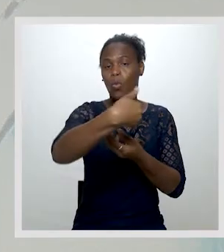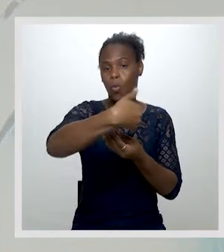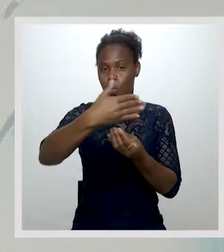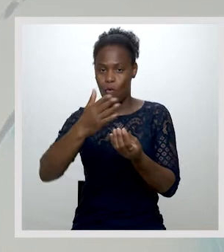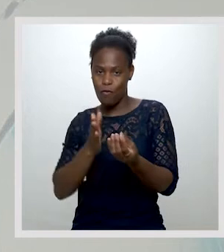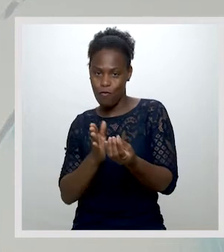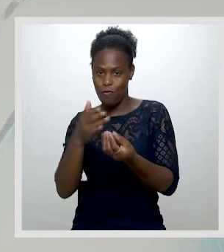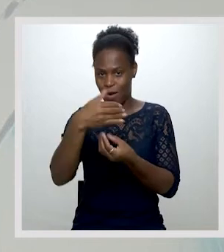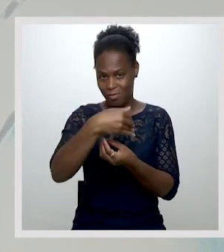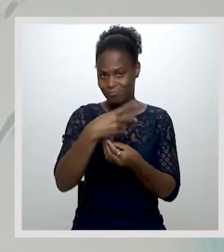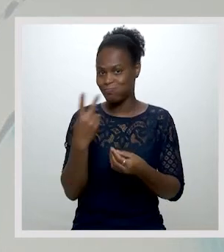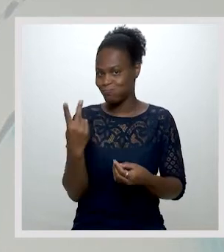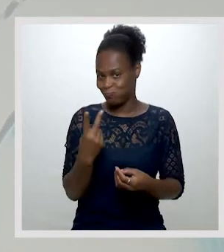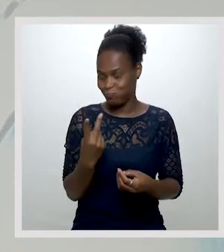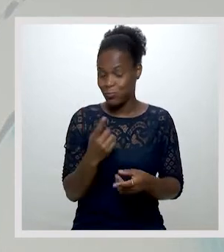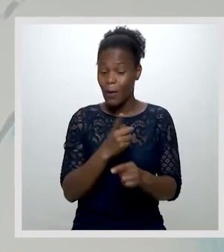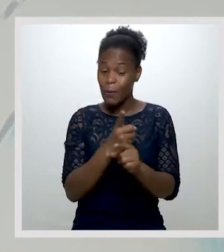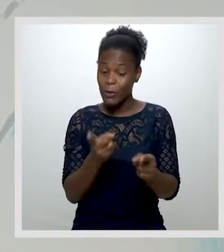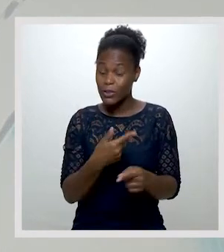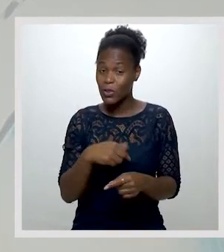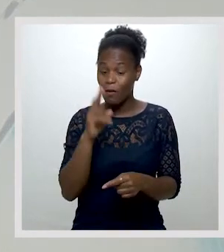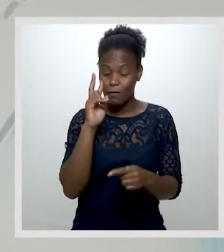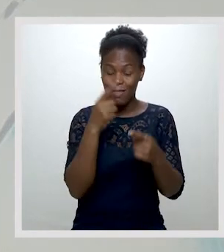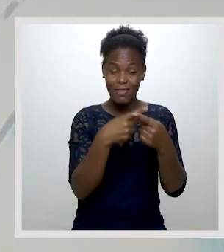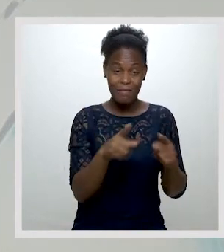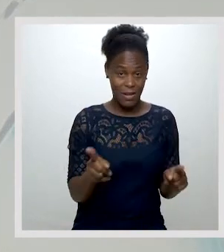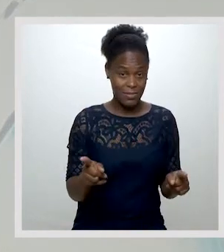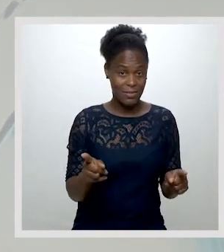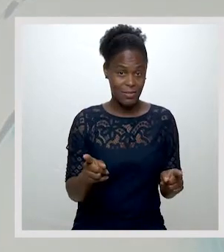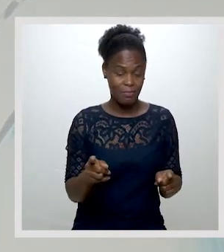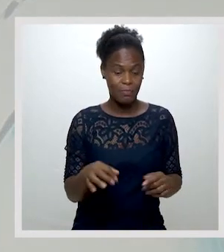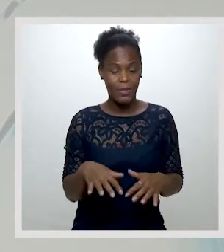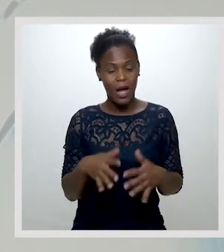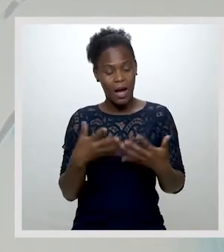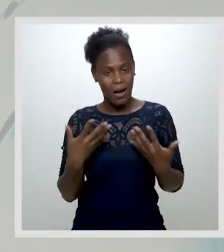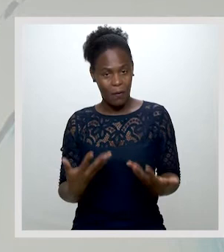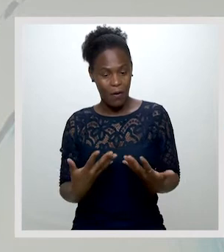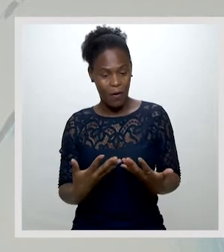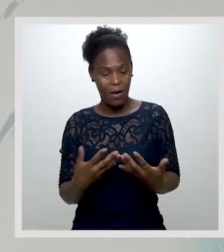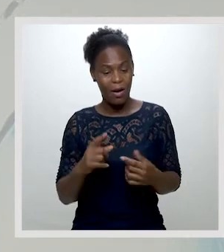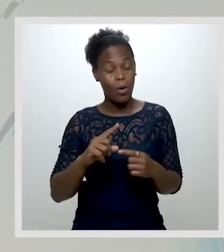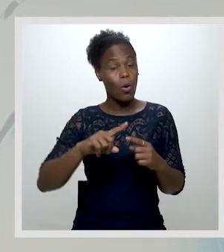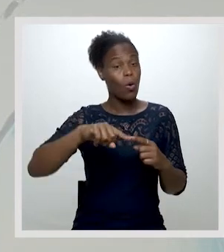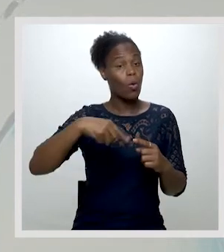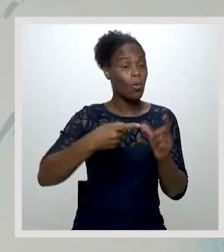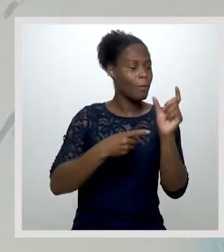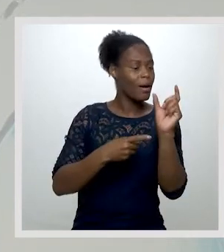É por isso que estávamos a ver a diferença. Agora surgiu um novo